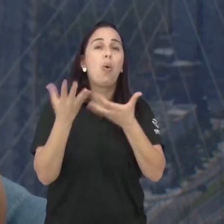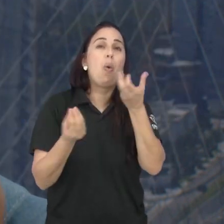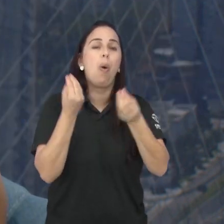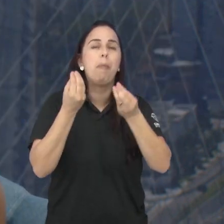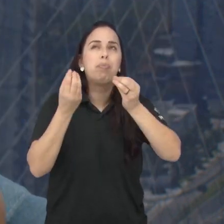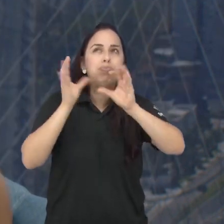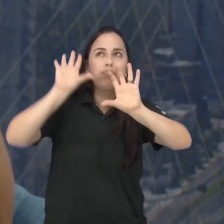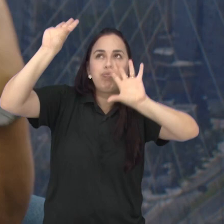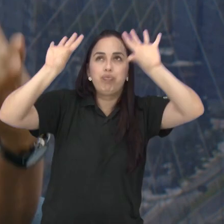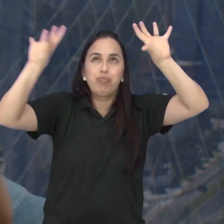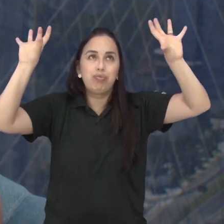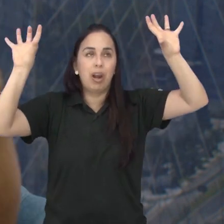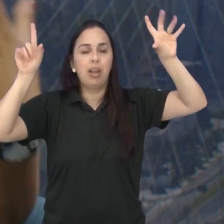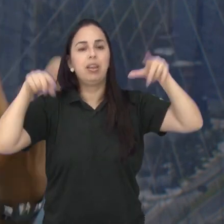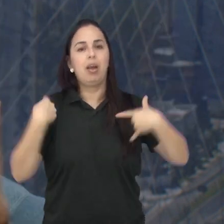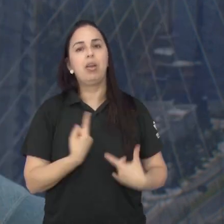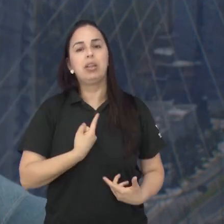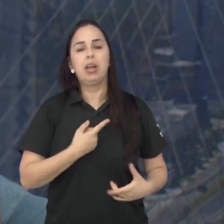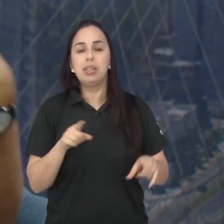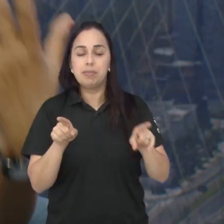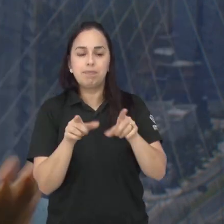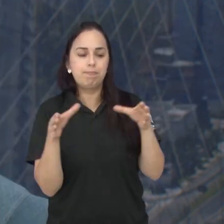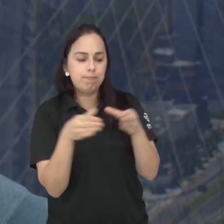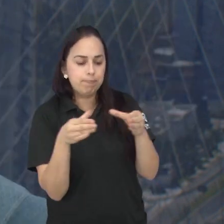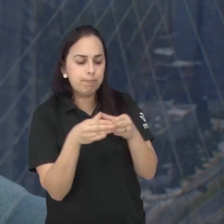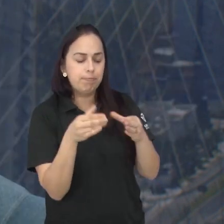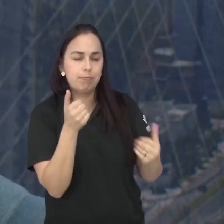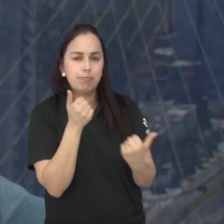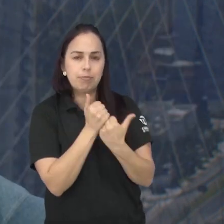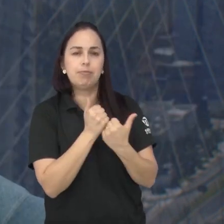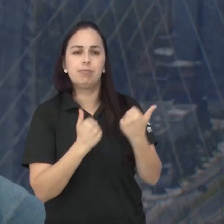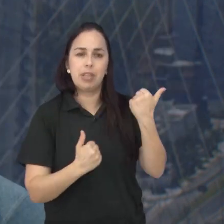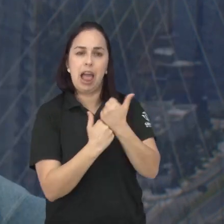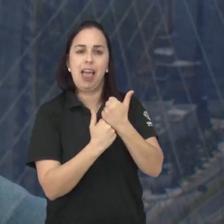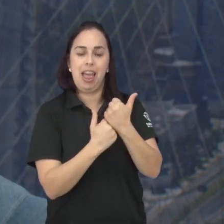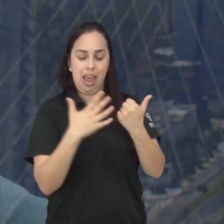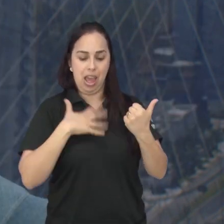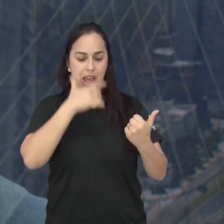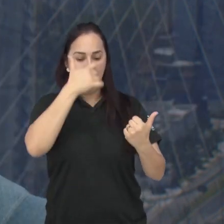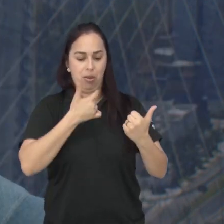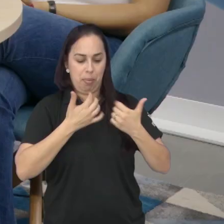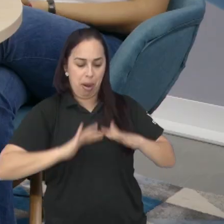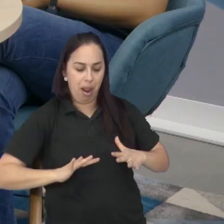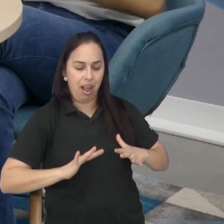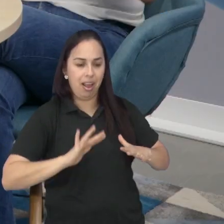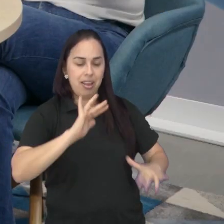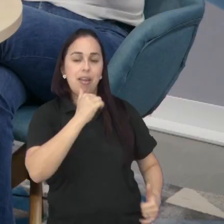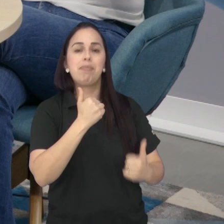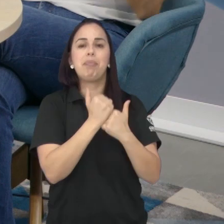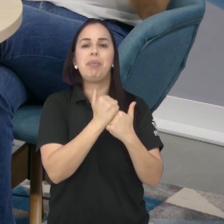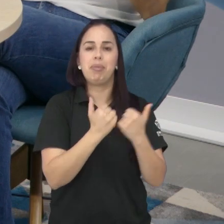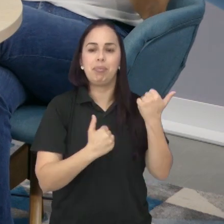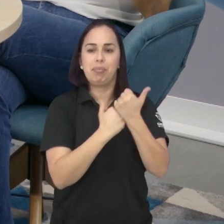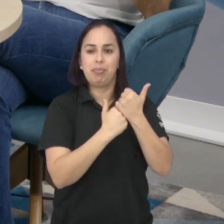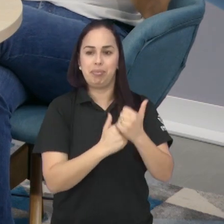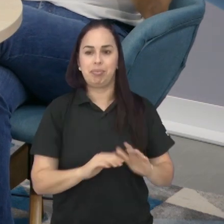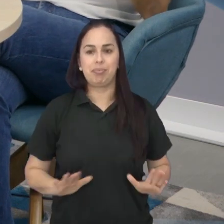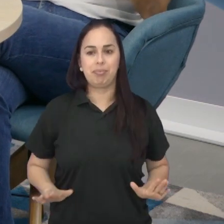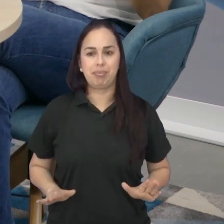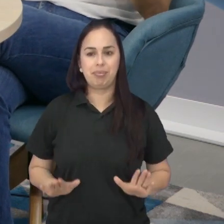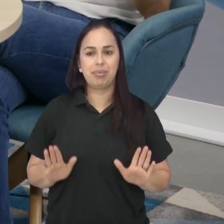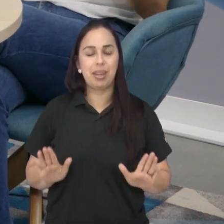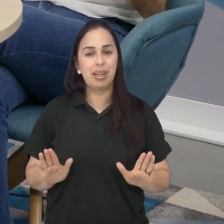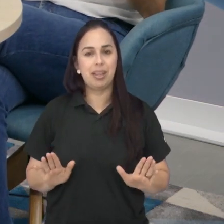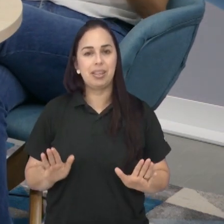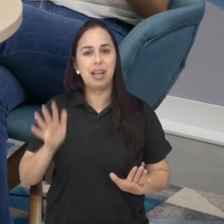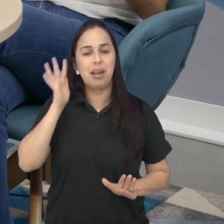céu? E eu enxergo que essa rede colaborativa dos afetos e da solidariedade. Mas não é Isso. nada poliana, viu? É